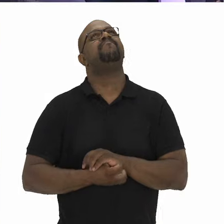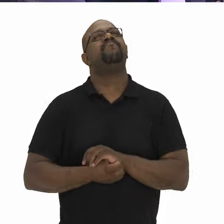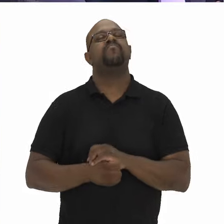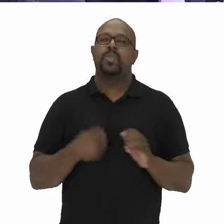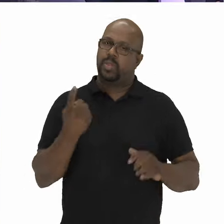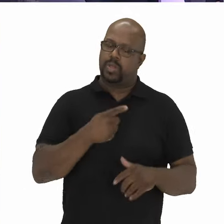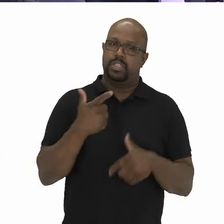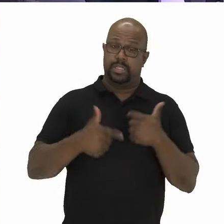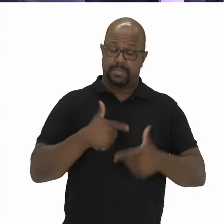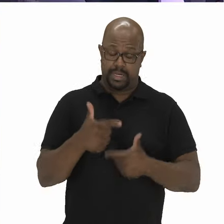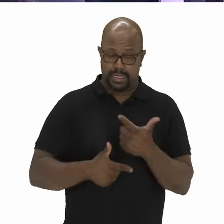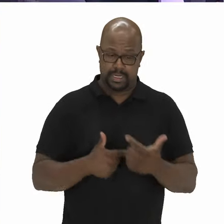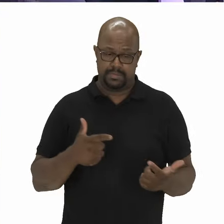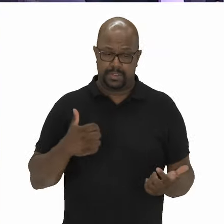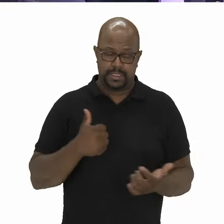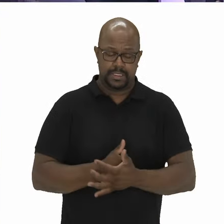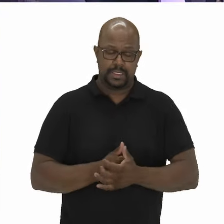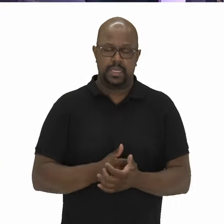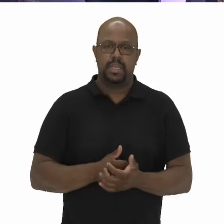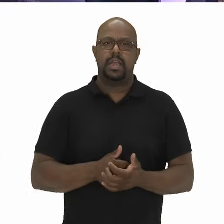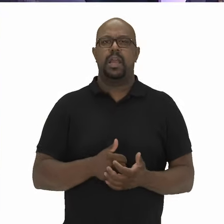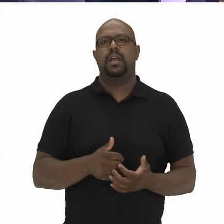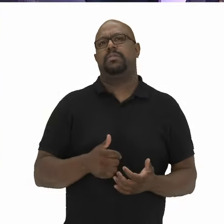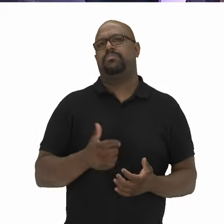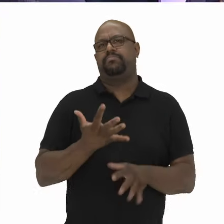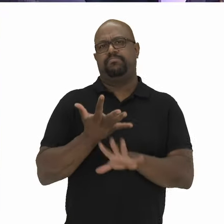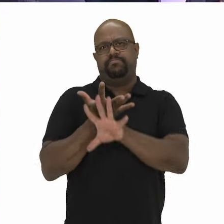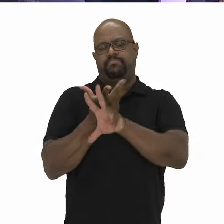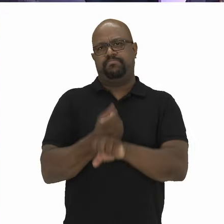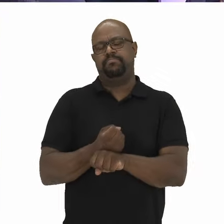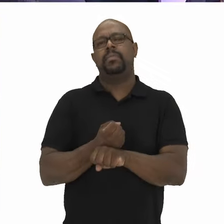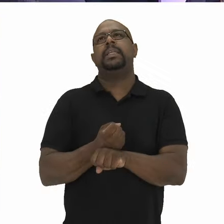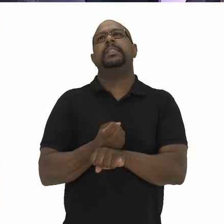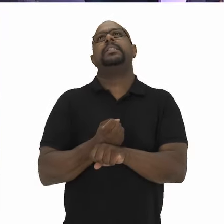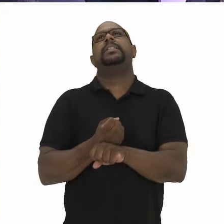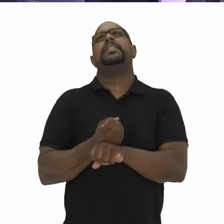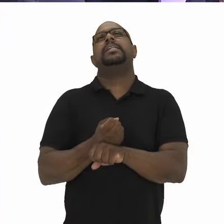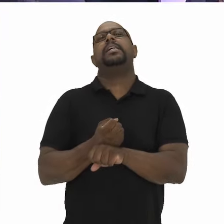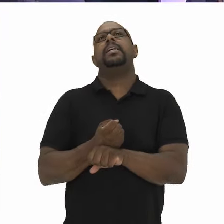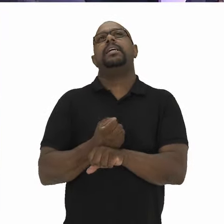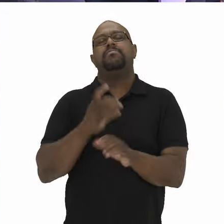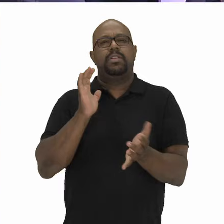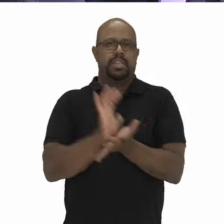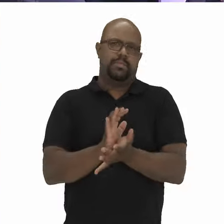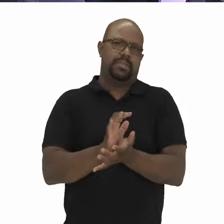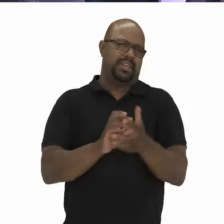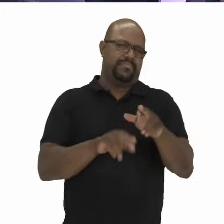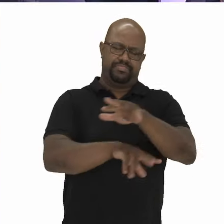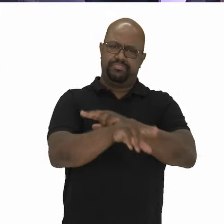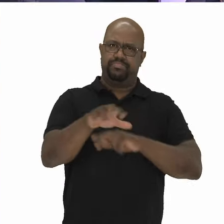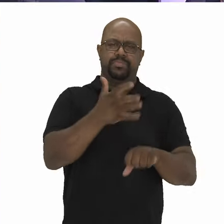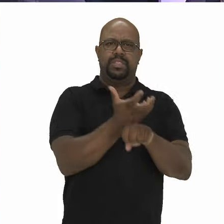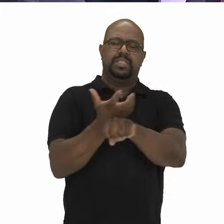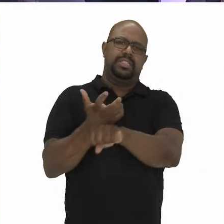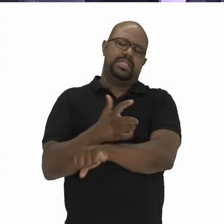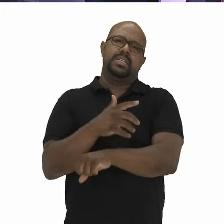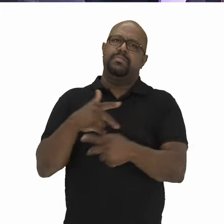nós trabalhamos de forma transdisciplinar numa equipe que é